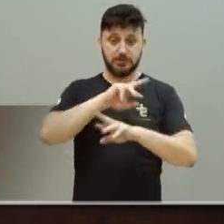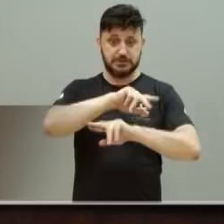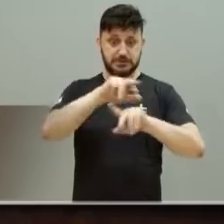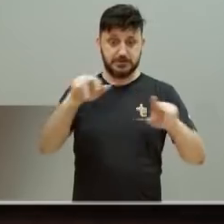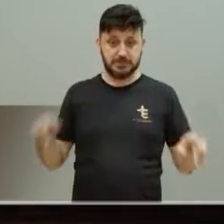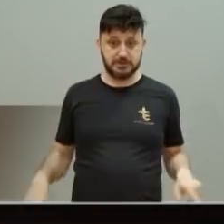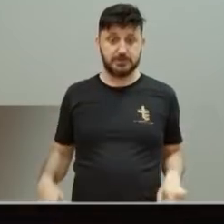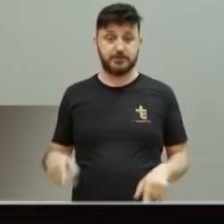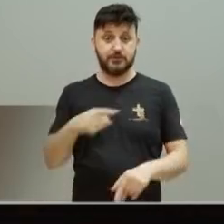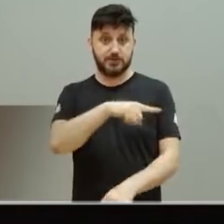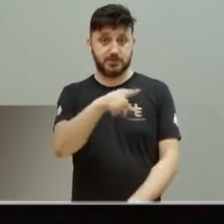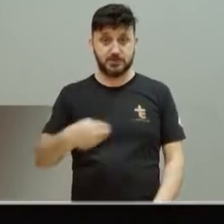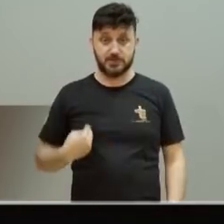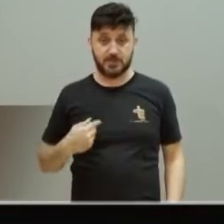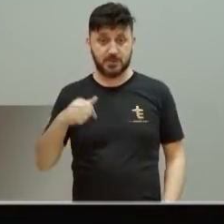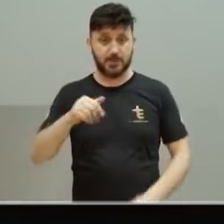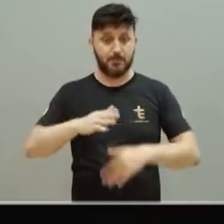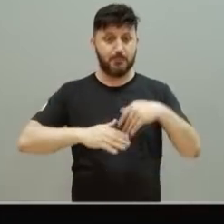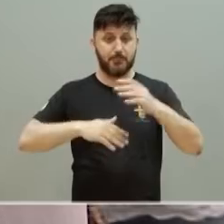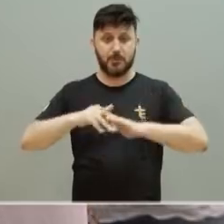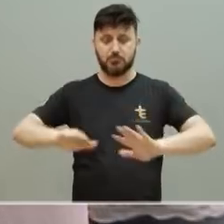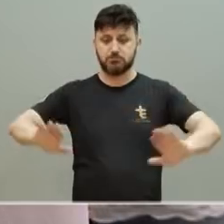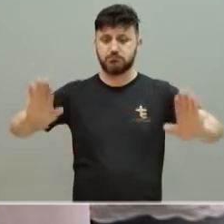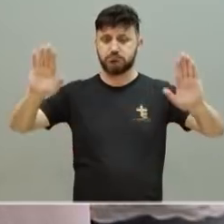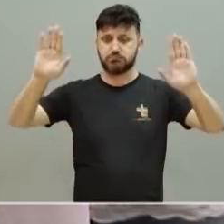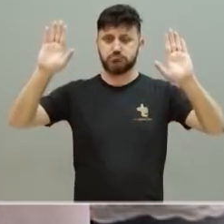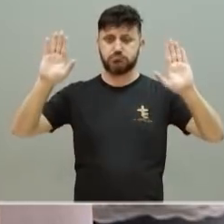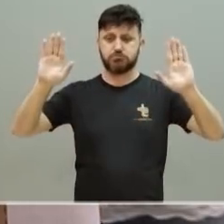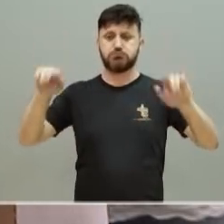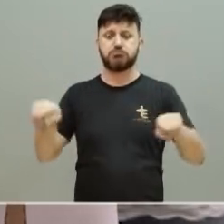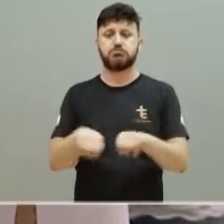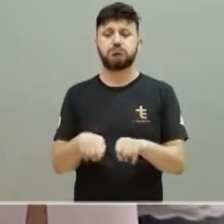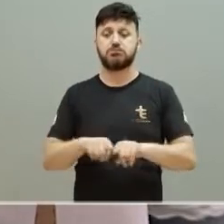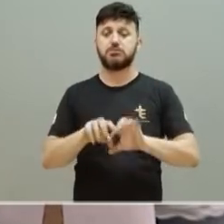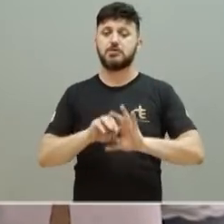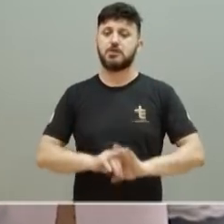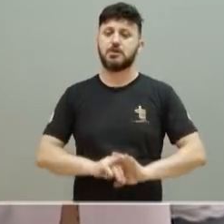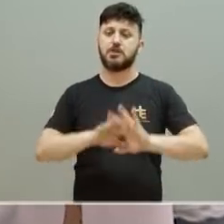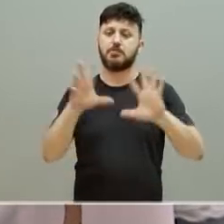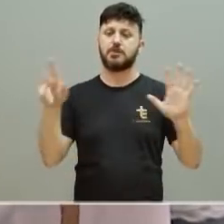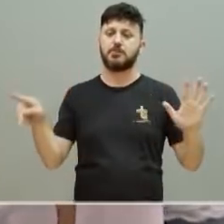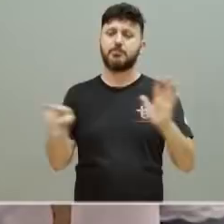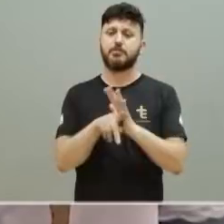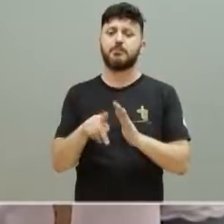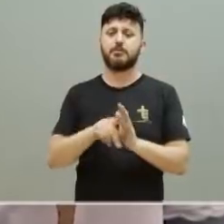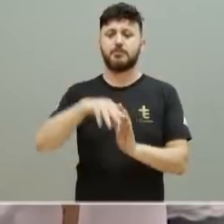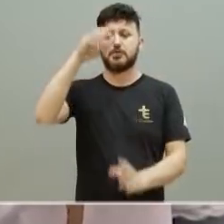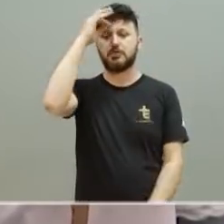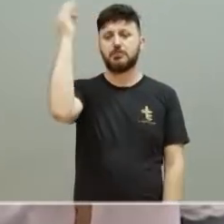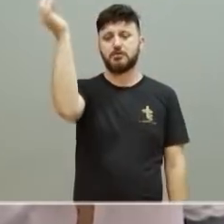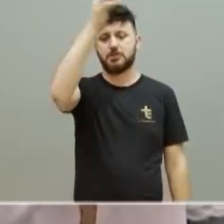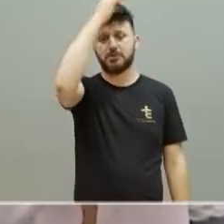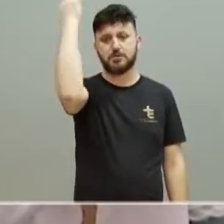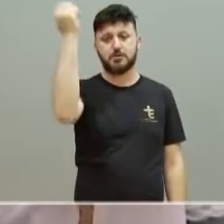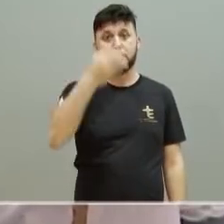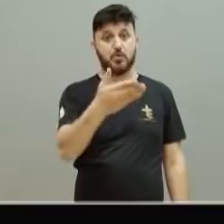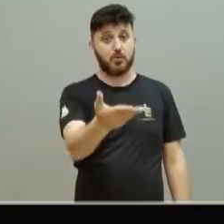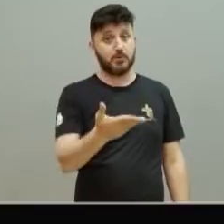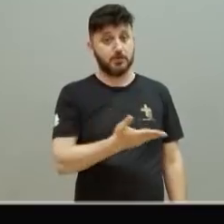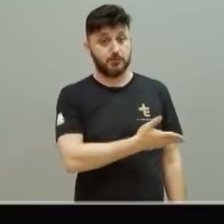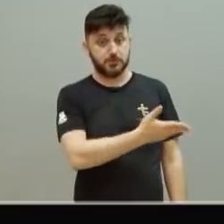nosso santuário, estenda os teus braços. Liberdade no Espírito Santo. Eu convido você, meu irmão, minha